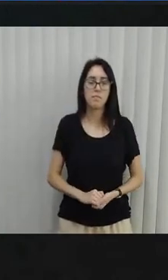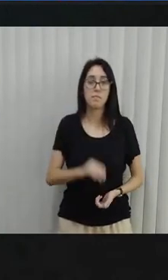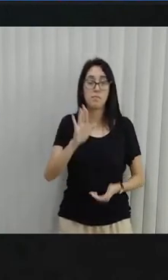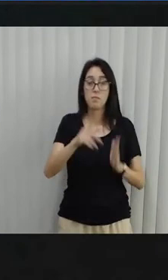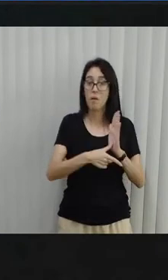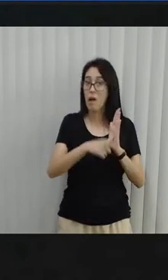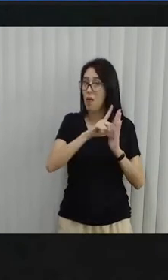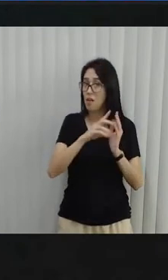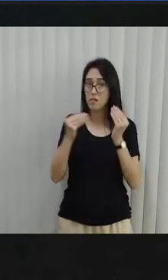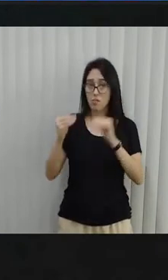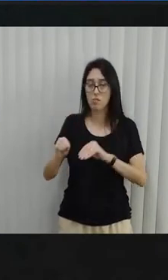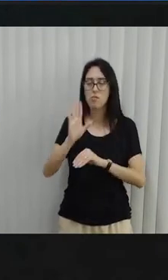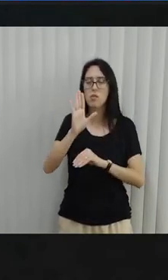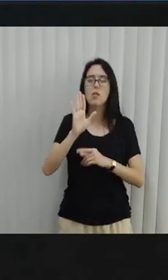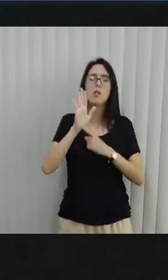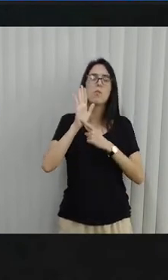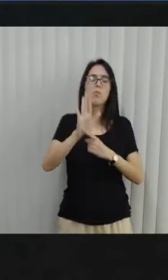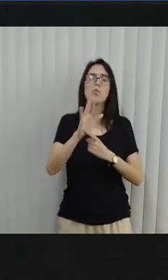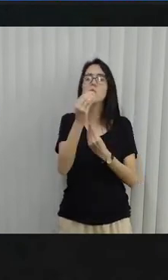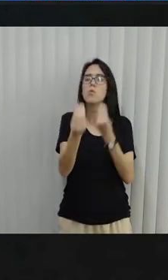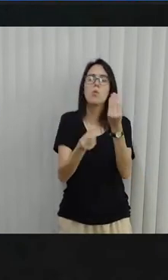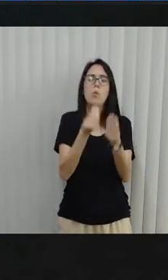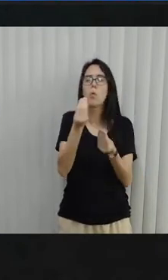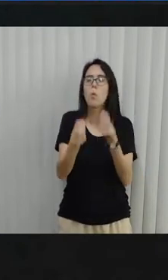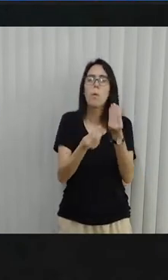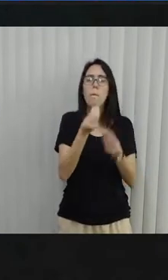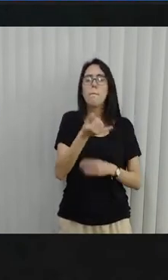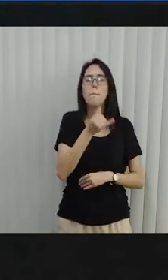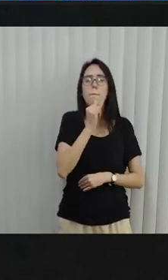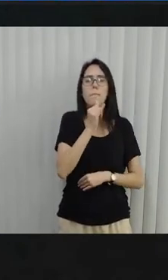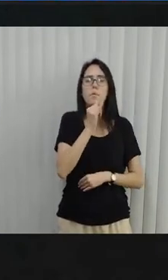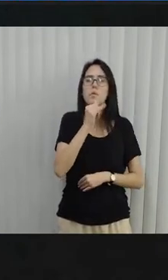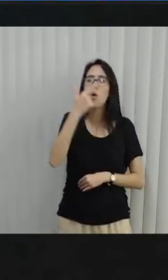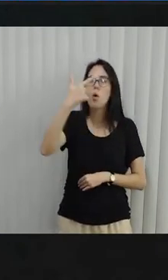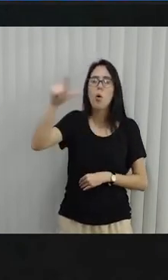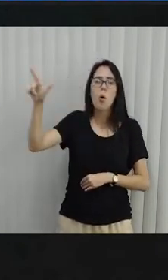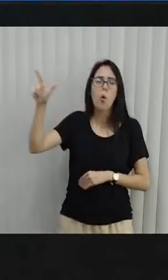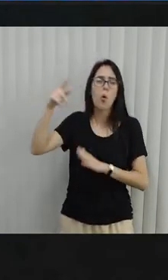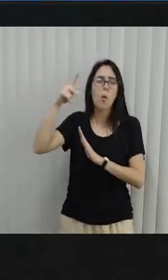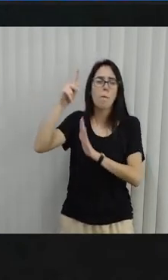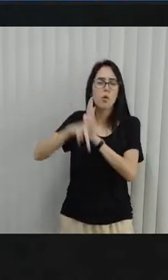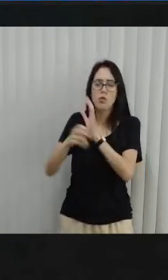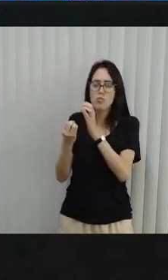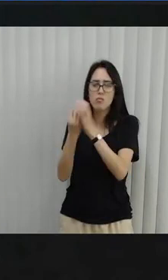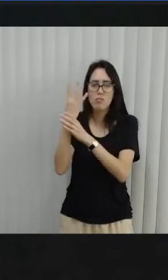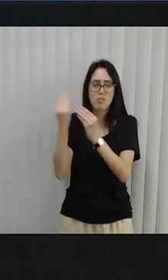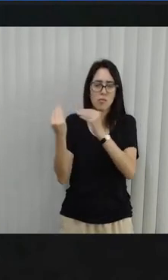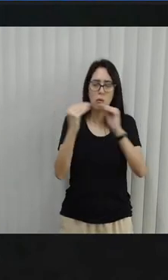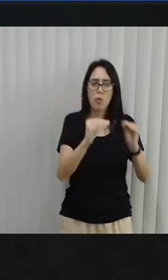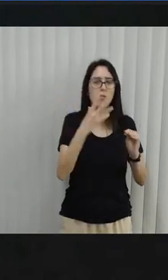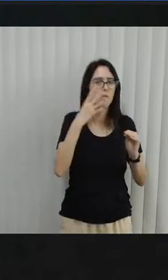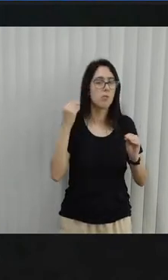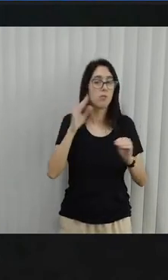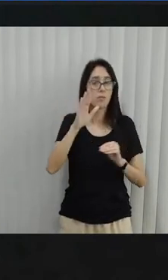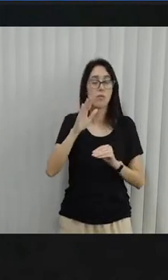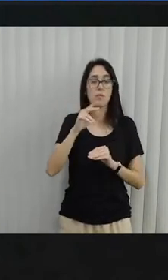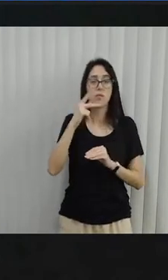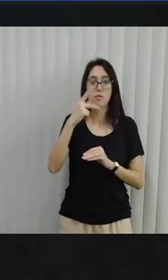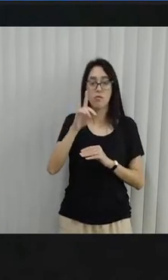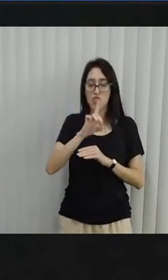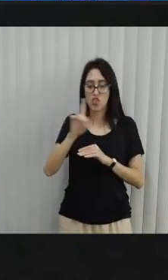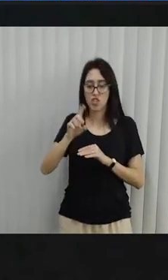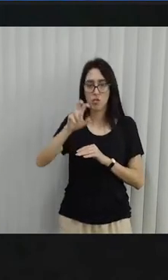colocar o cacto, deixa eu mostrar para vocês como é que vocês pegam imagens de outros projetos do Scratch. Se eu vir aqui, clicar com o botão direito e